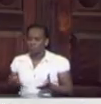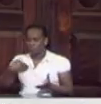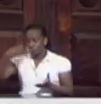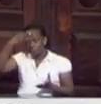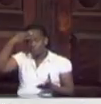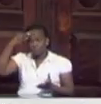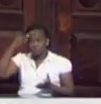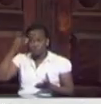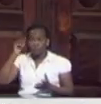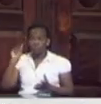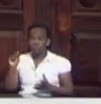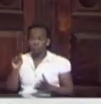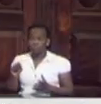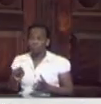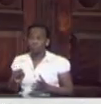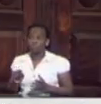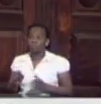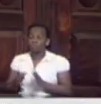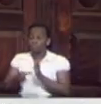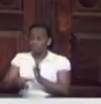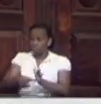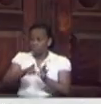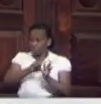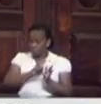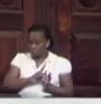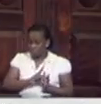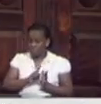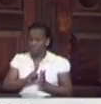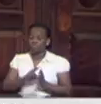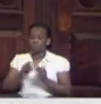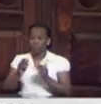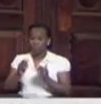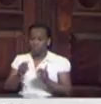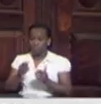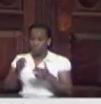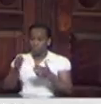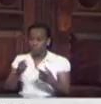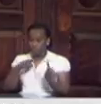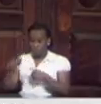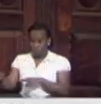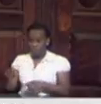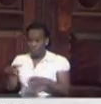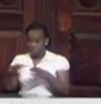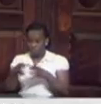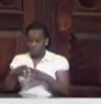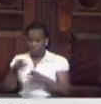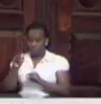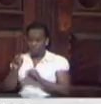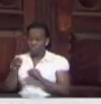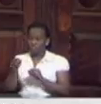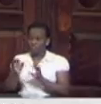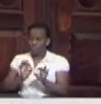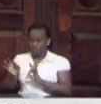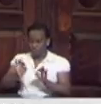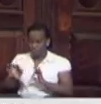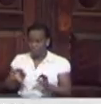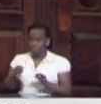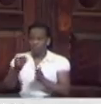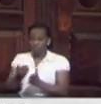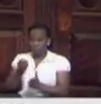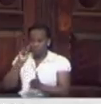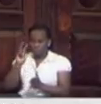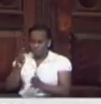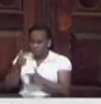esquecendo que antes de se opor a estas medidas, se antecipando,